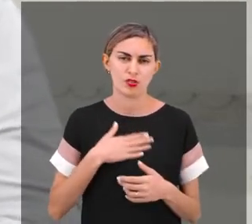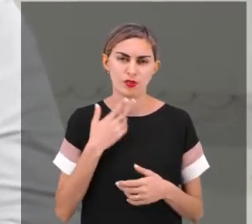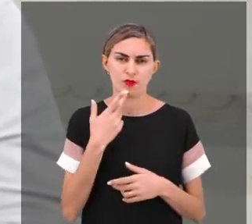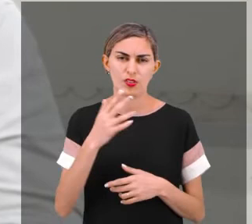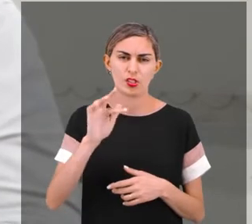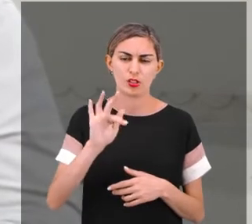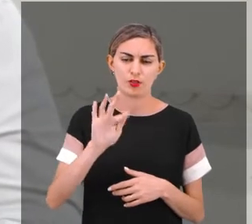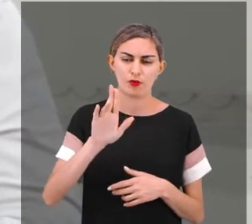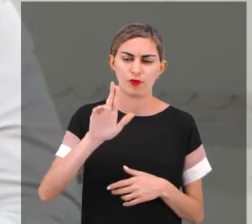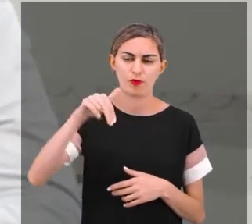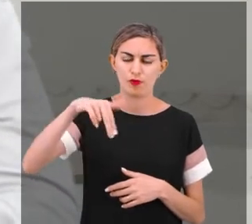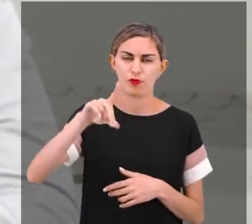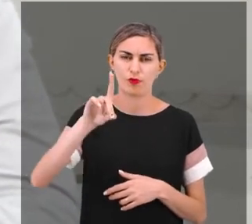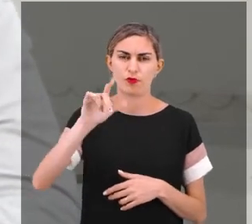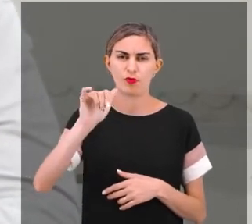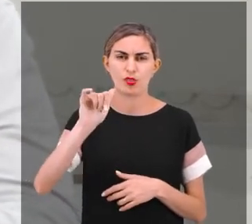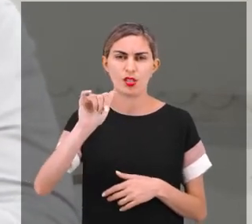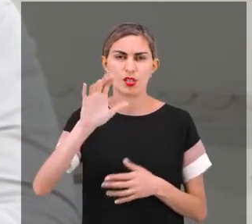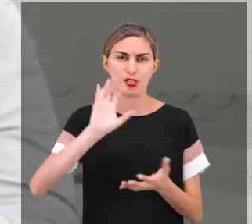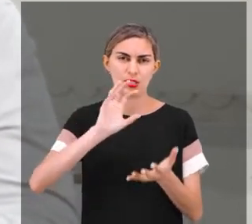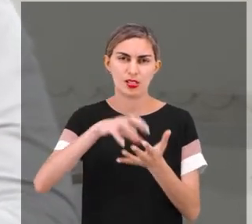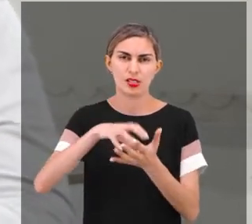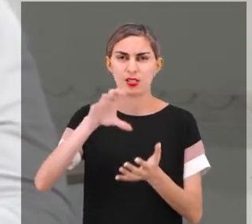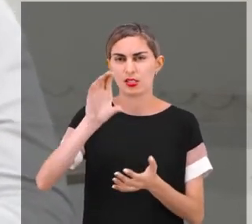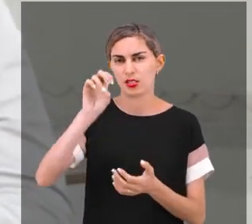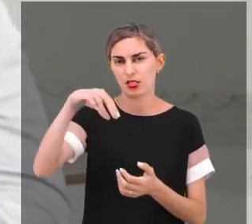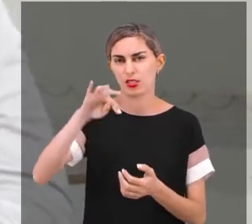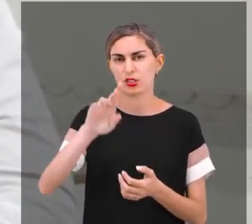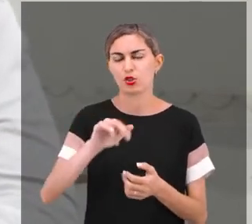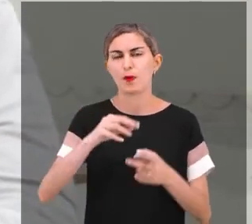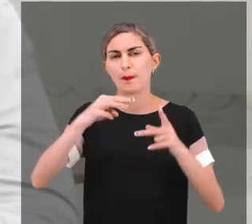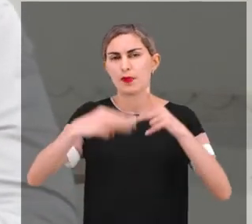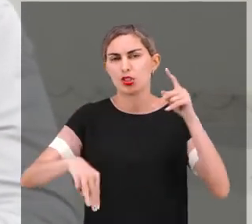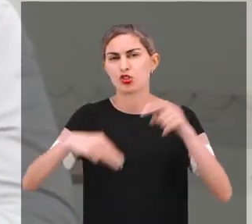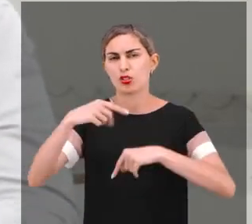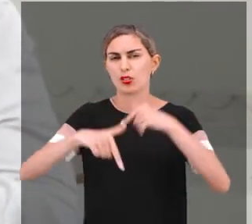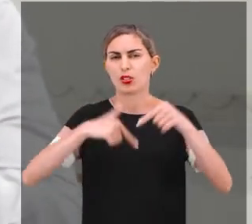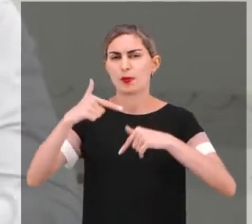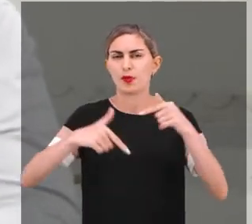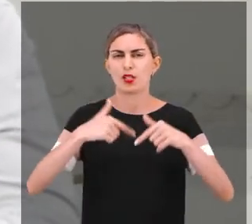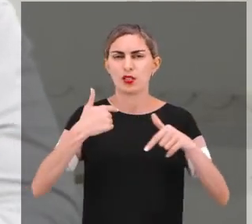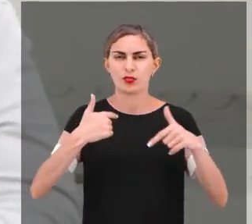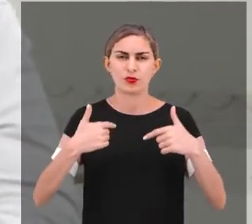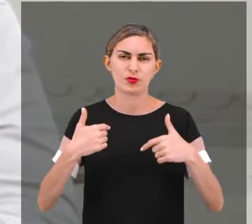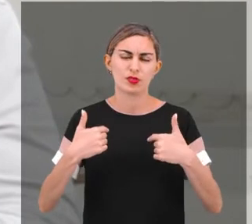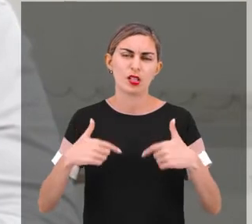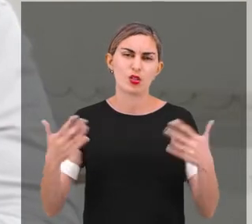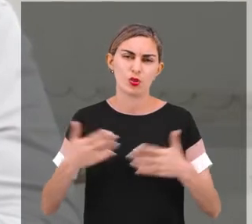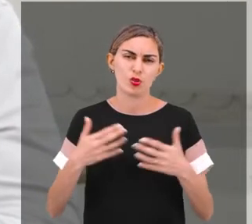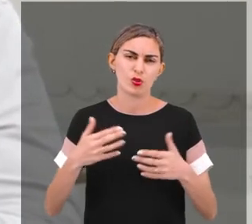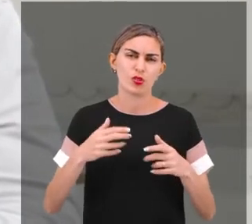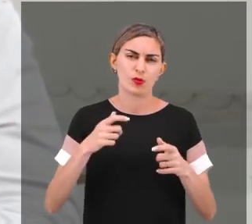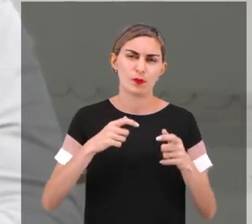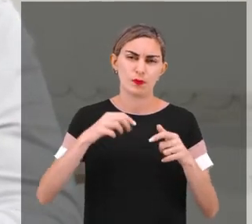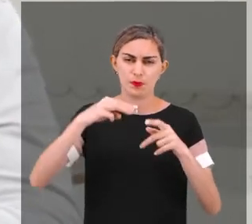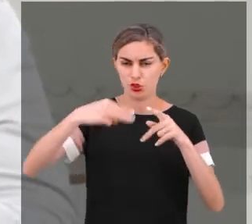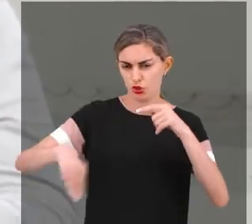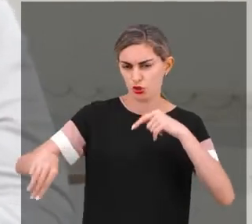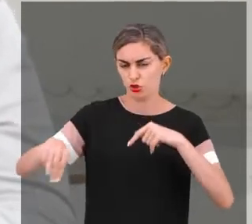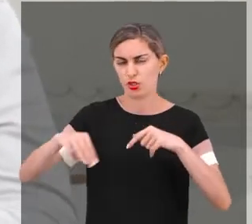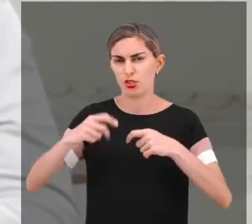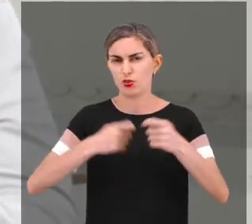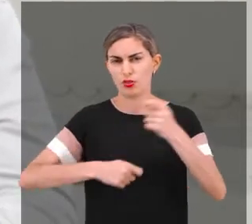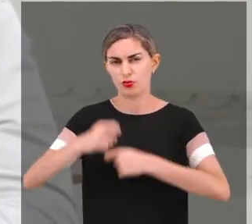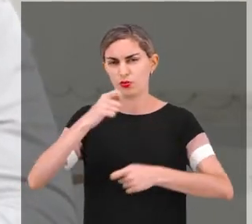sobre a Fundacentro, né? A Fundacentro é uma instituição do antigo Ministério do Trabalho e Emprego, que agora é Ministério da Economia. Então, hoje